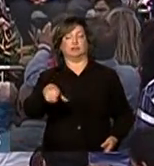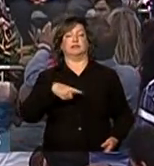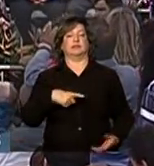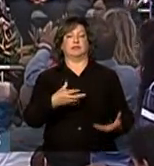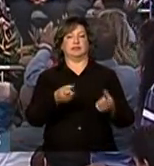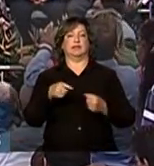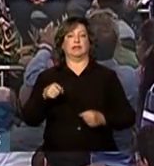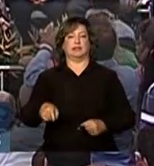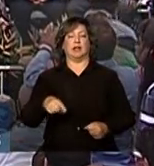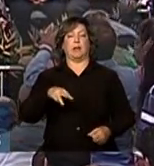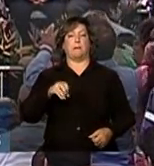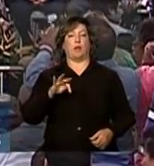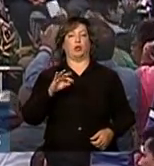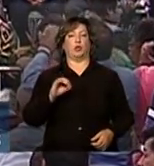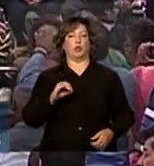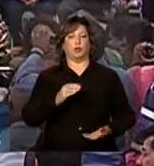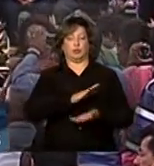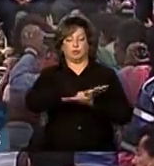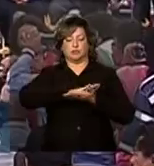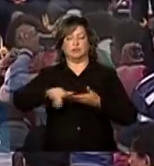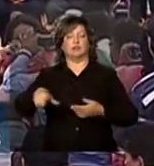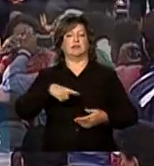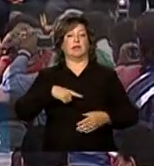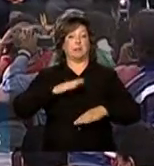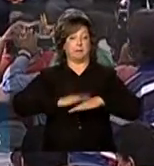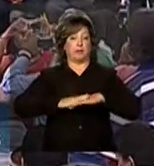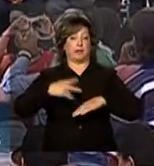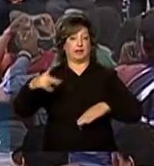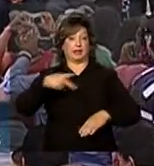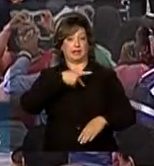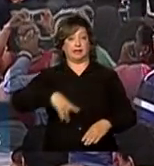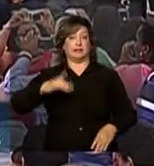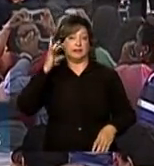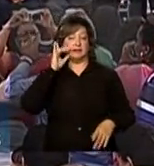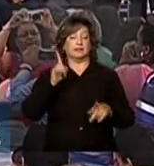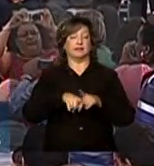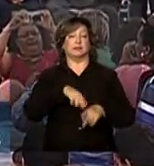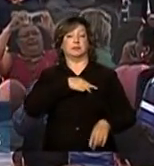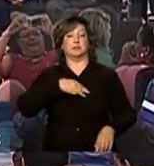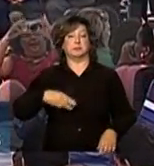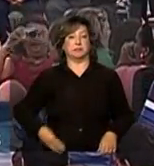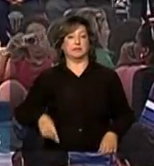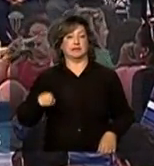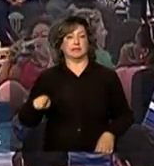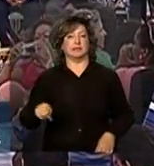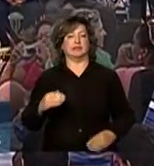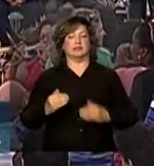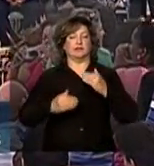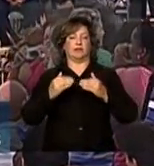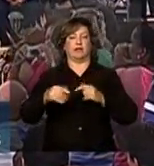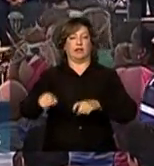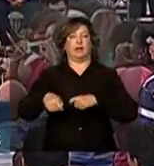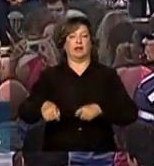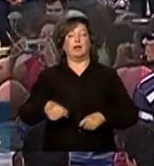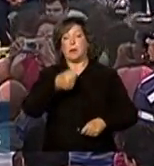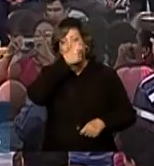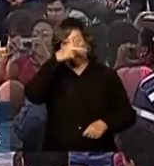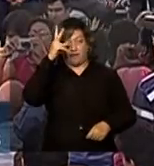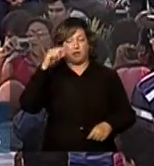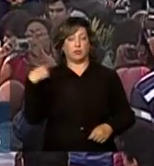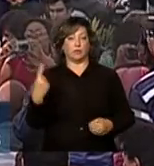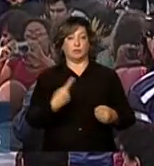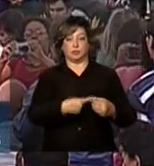niveladora das mãos da Presidenta da República e do ministro do Desenvolvimento Agrário os prefeitos dos